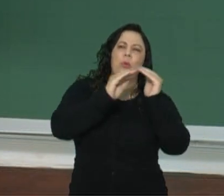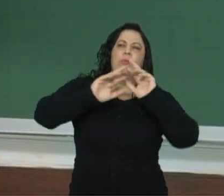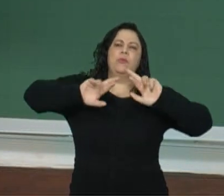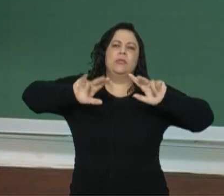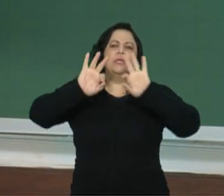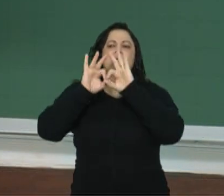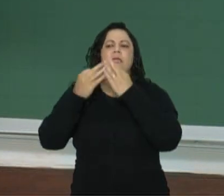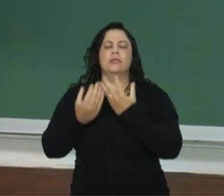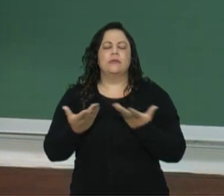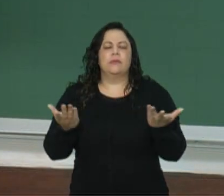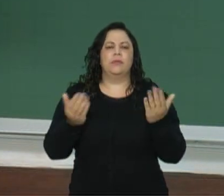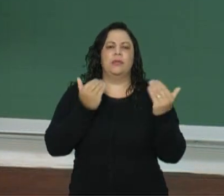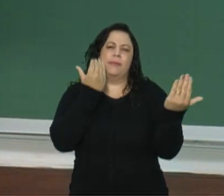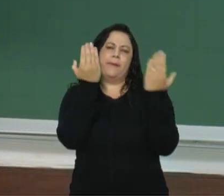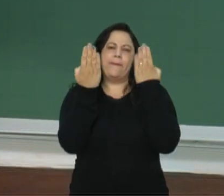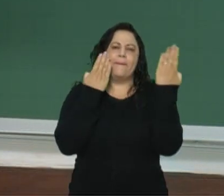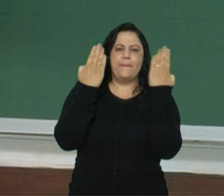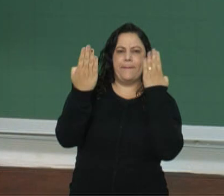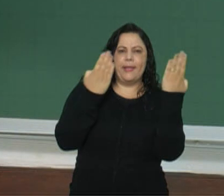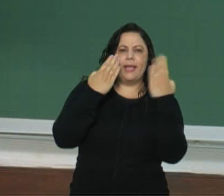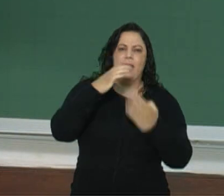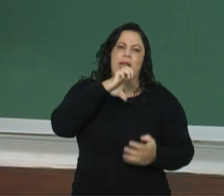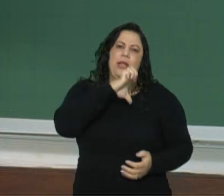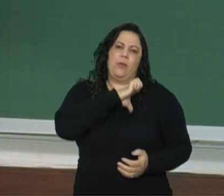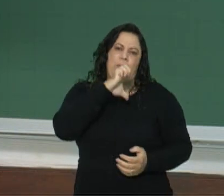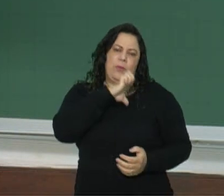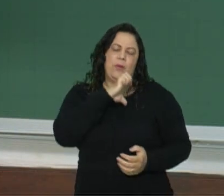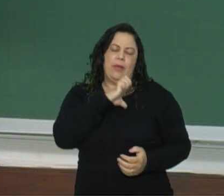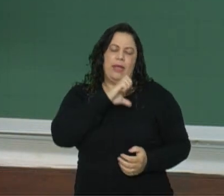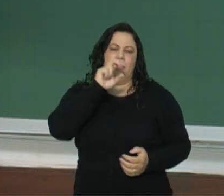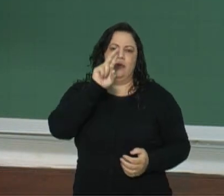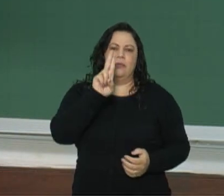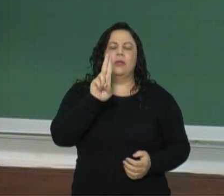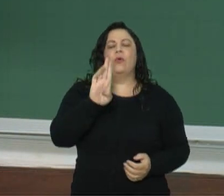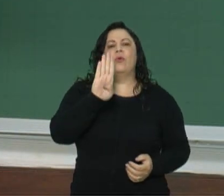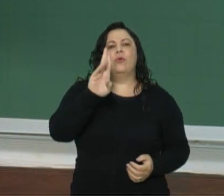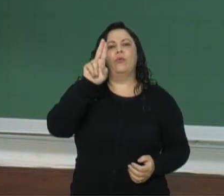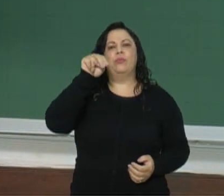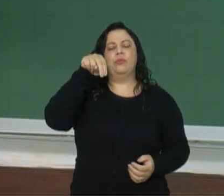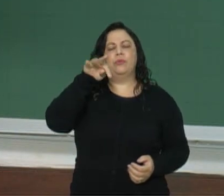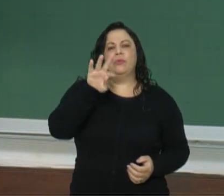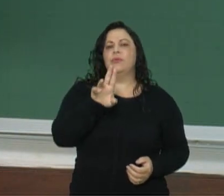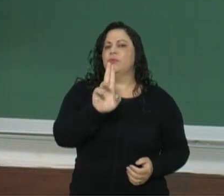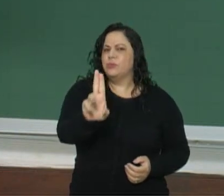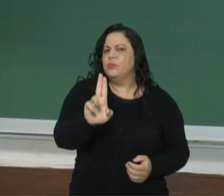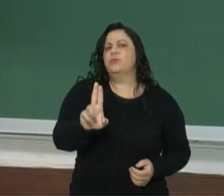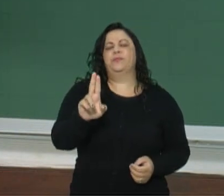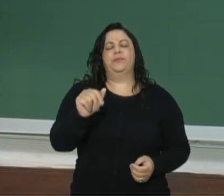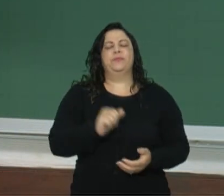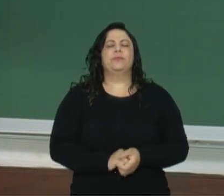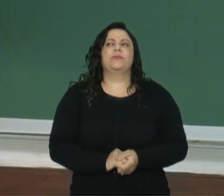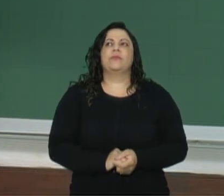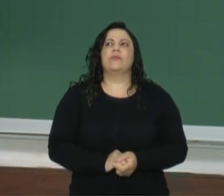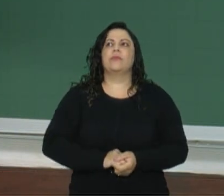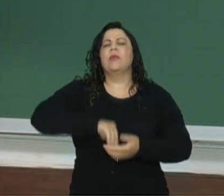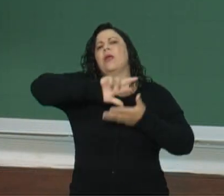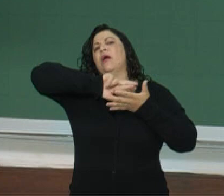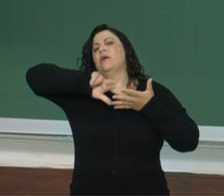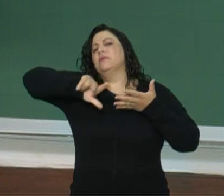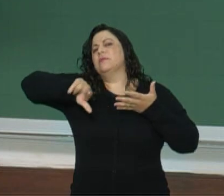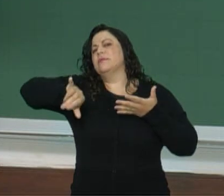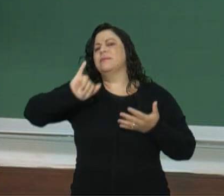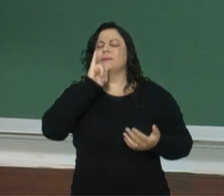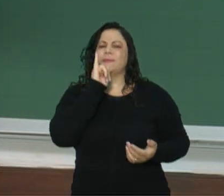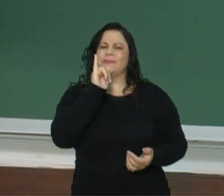o seu caderno, pegue o seu lápis, sua caneta e faça essa anotação. Para pensar um pouquinho. Quais são os exemplos que você pode